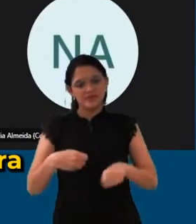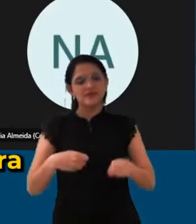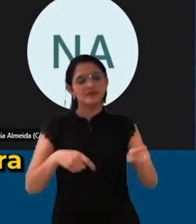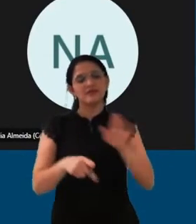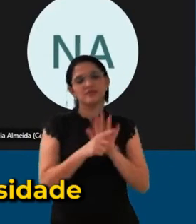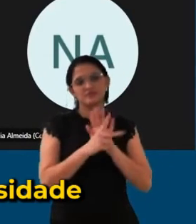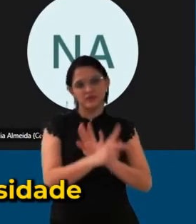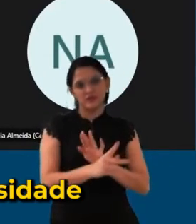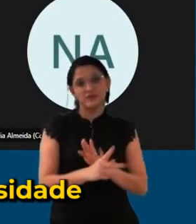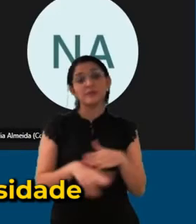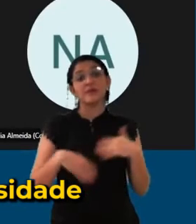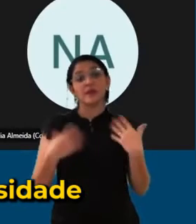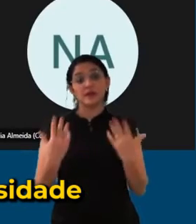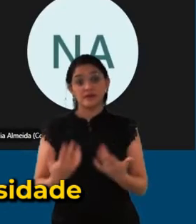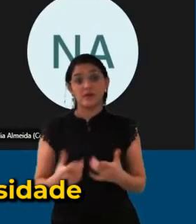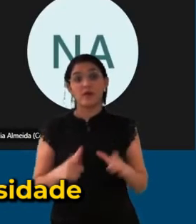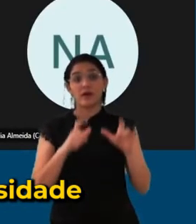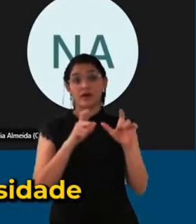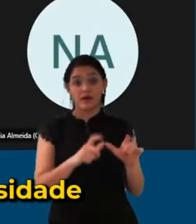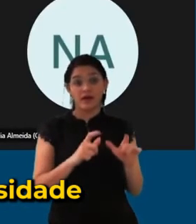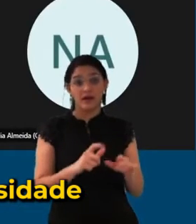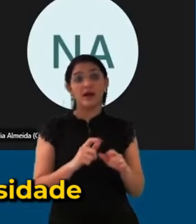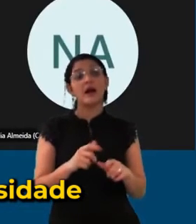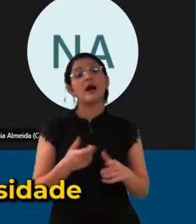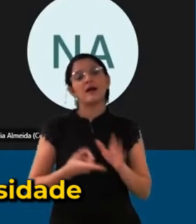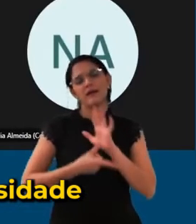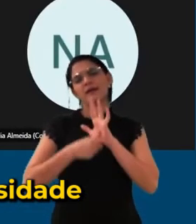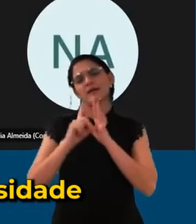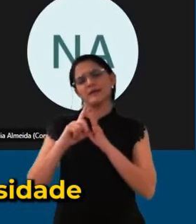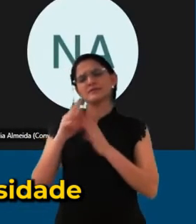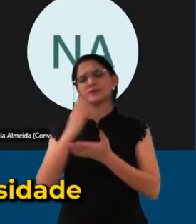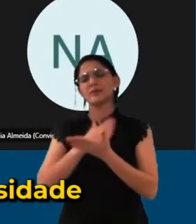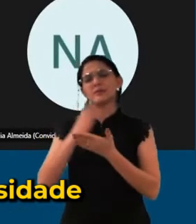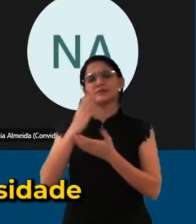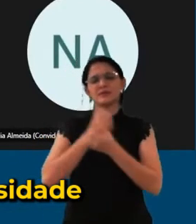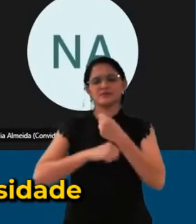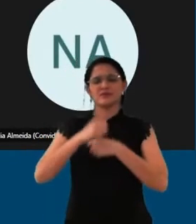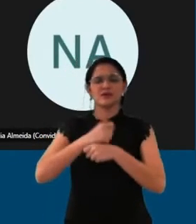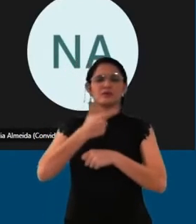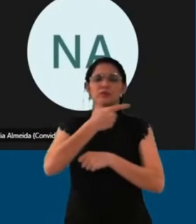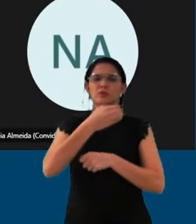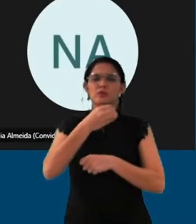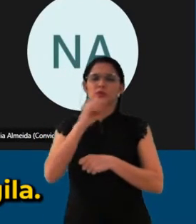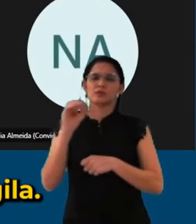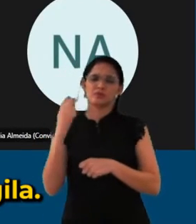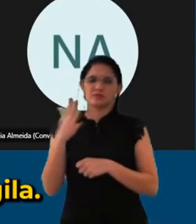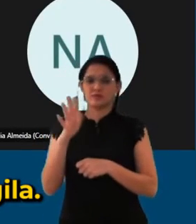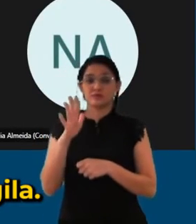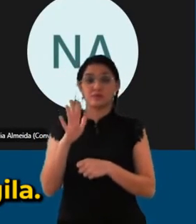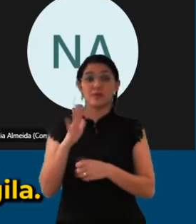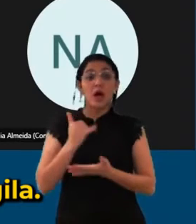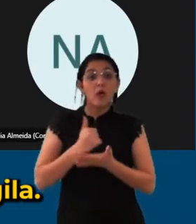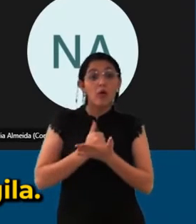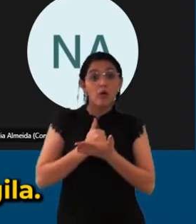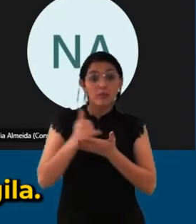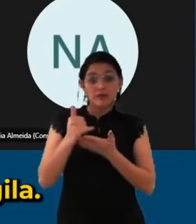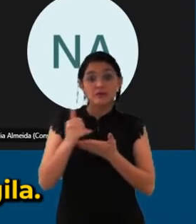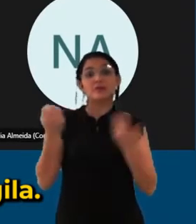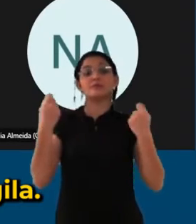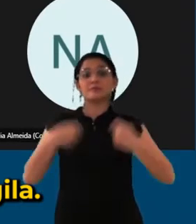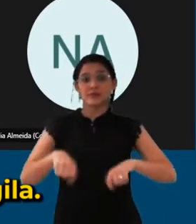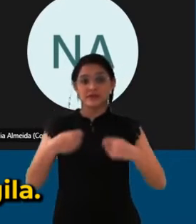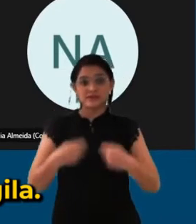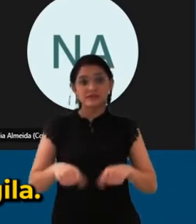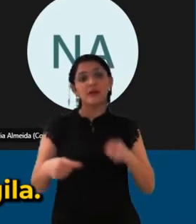momento era importante por questões técnicas de qualidade, a necessidade daquele tipo de minério específico,